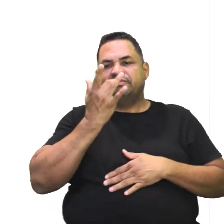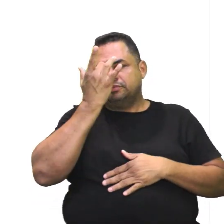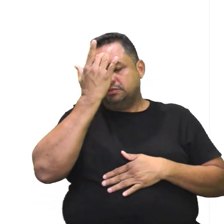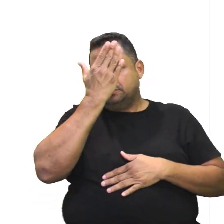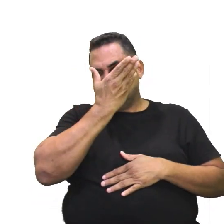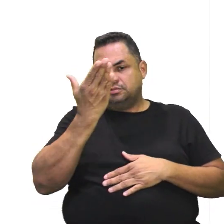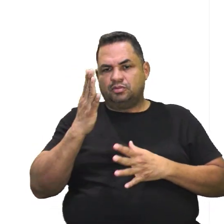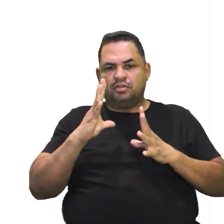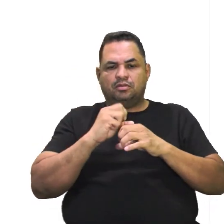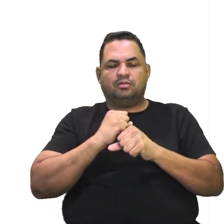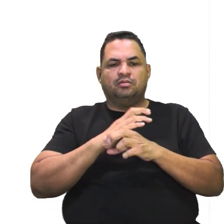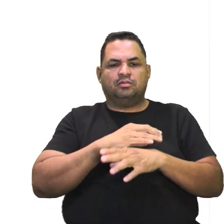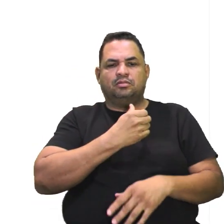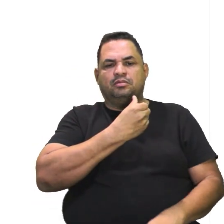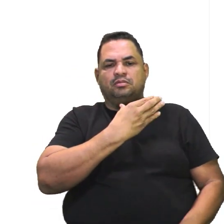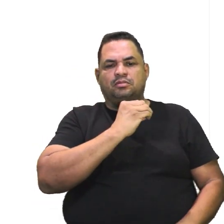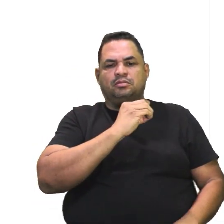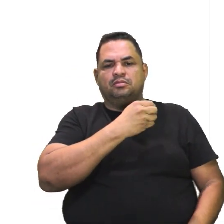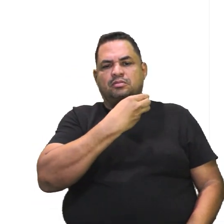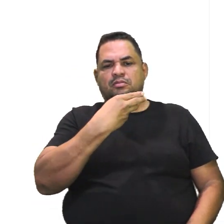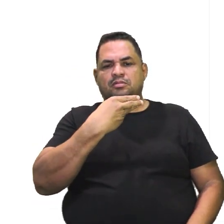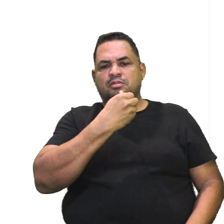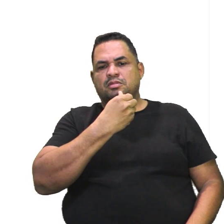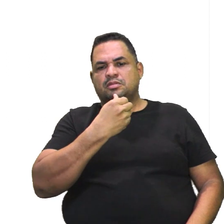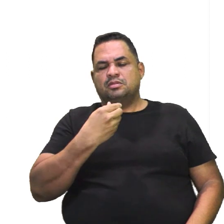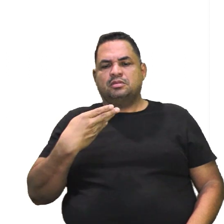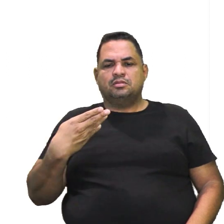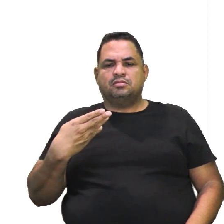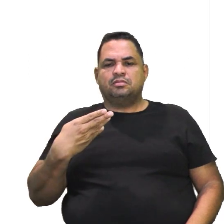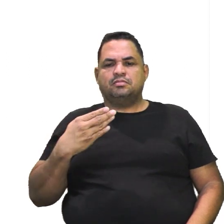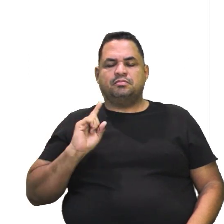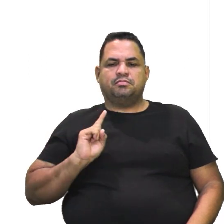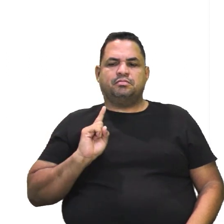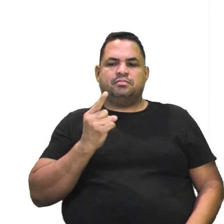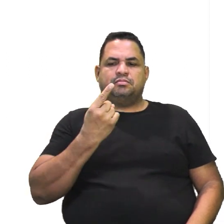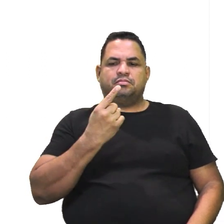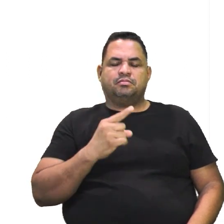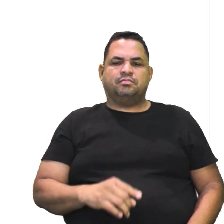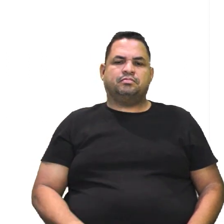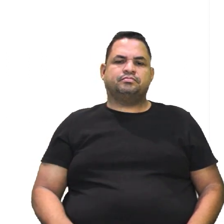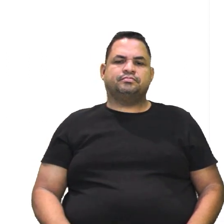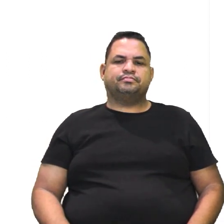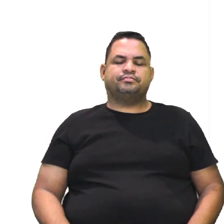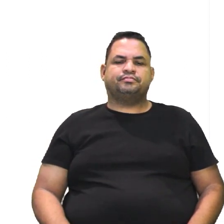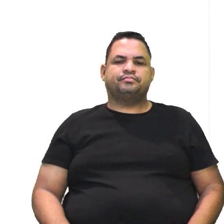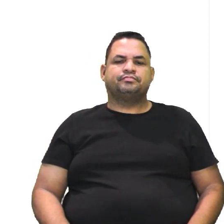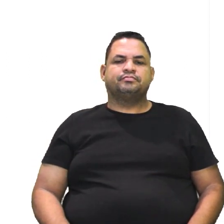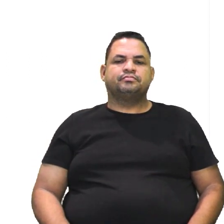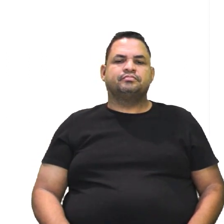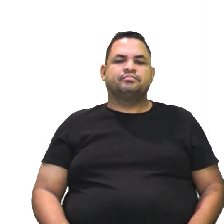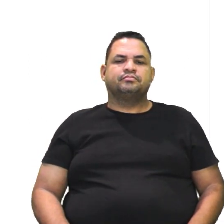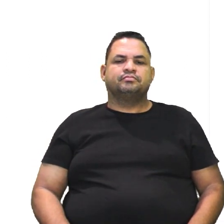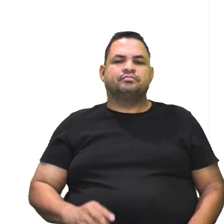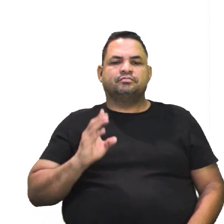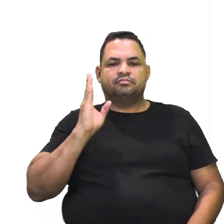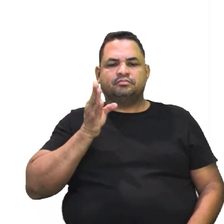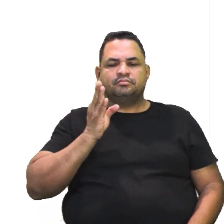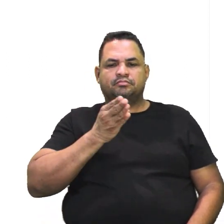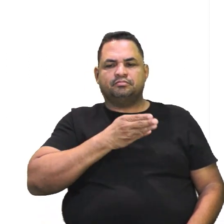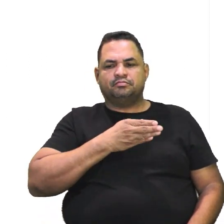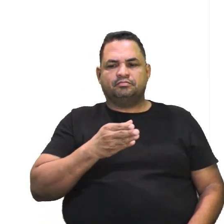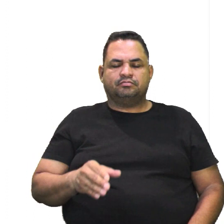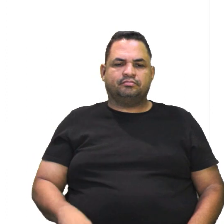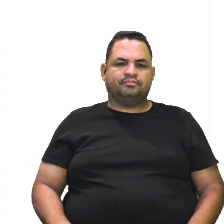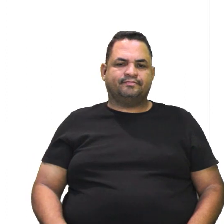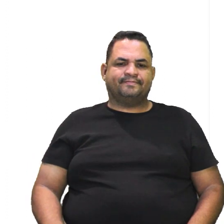Isso. 60% de quem? De 363 mil. E aí a gente partiu cortar zeros,